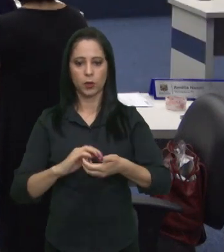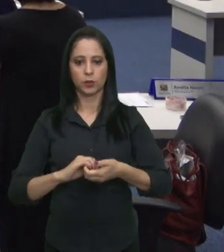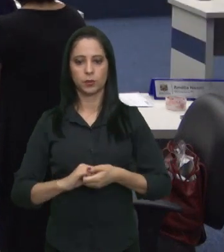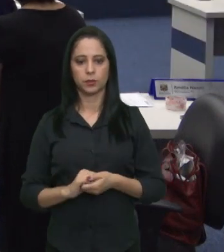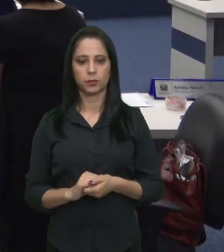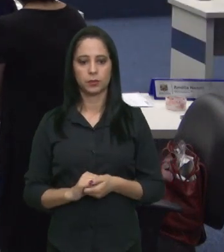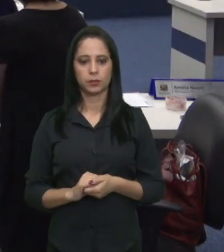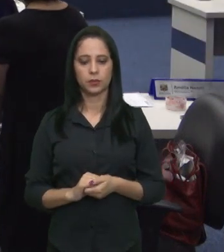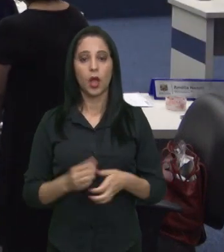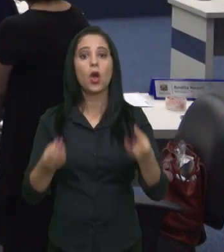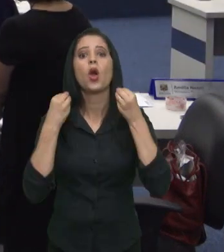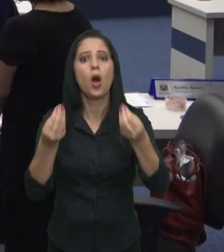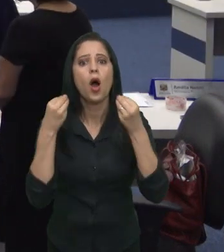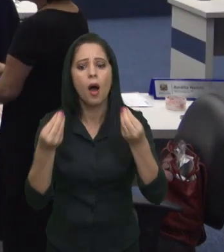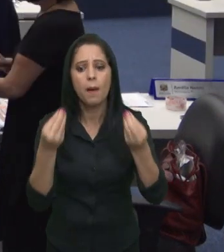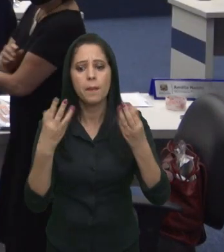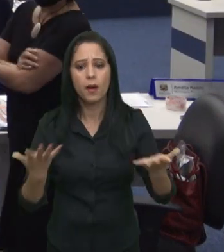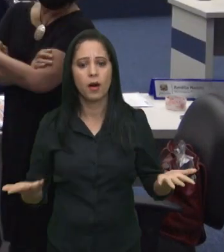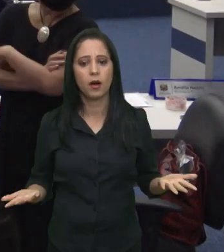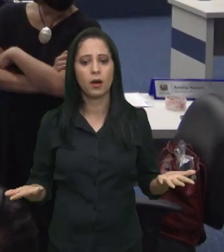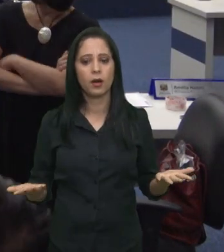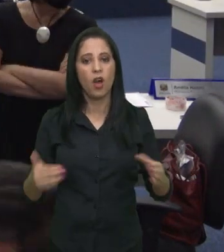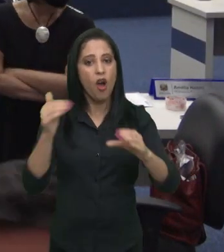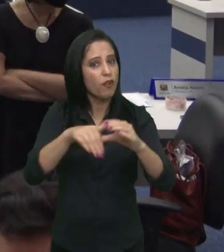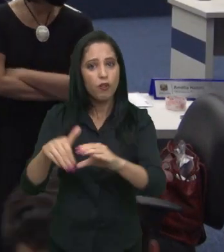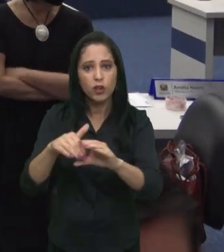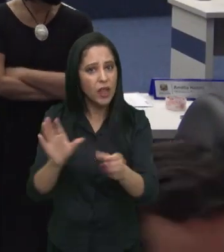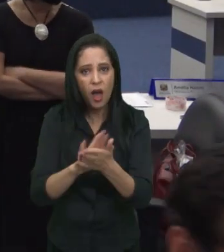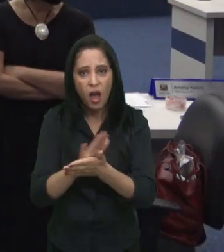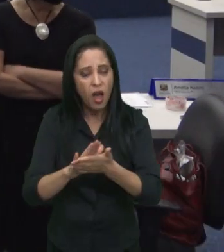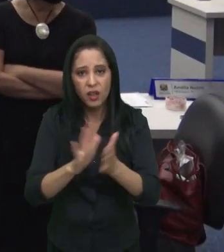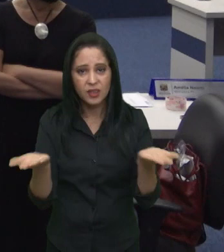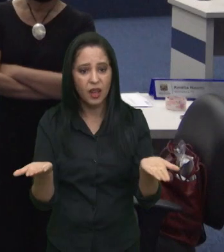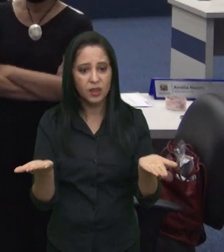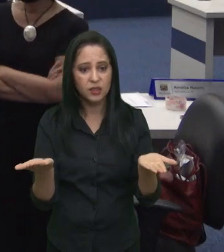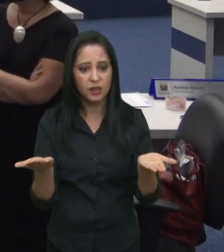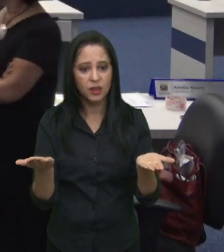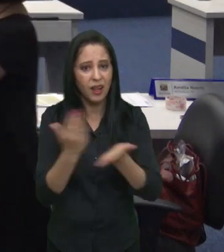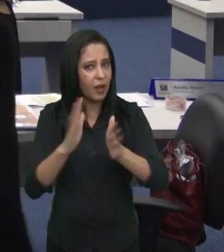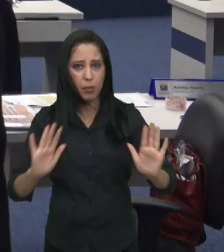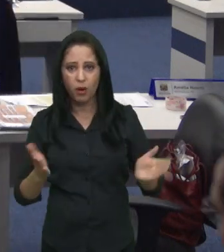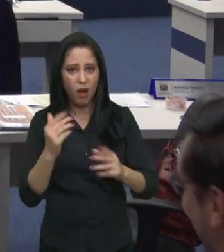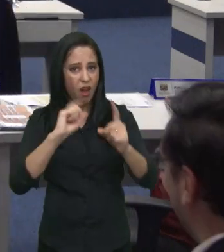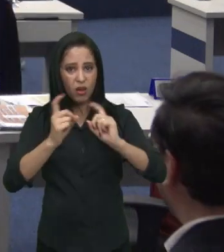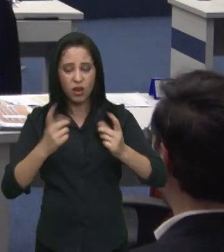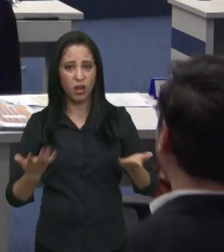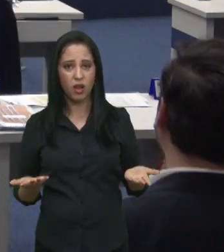sessão. assim, senhor presidente? Não vai votar o projeto, então? Acabou a sessão hoje?